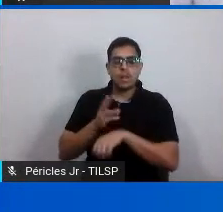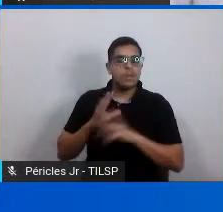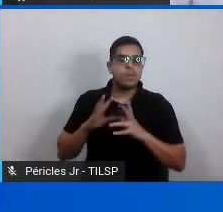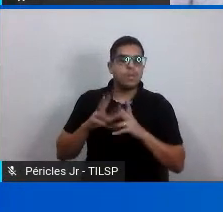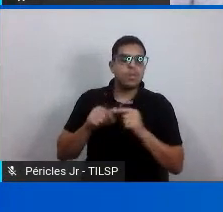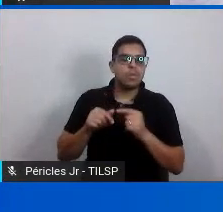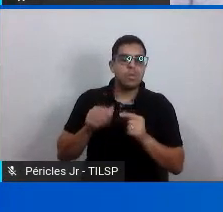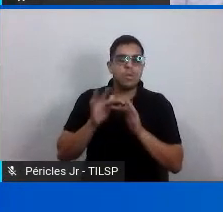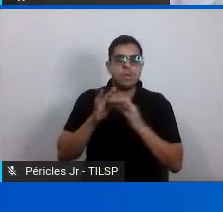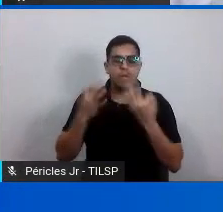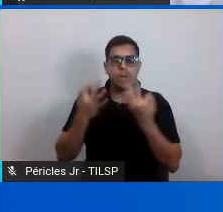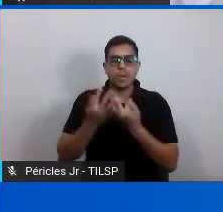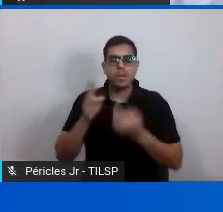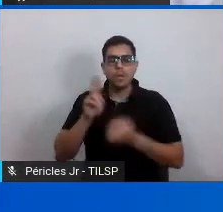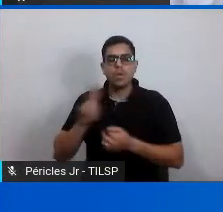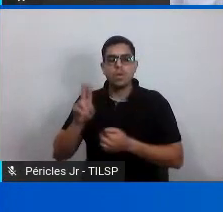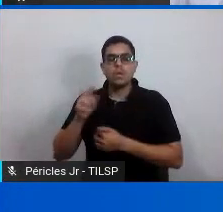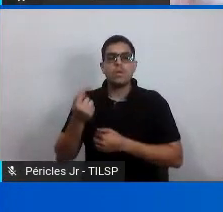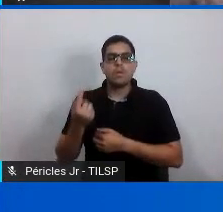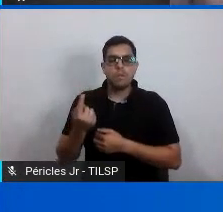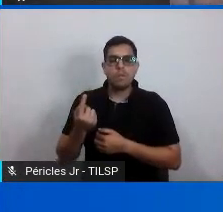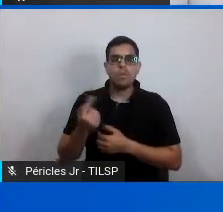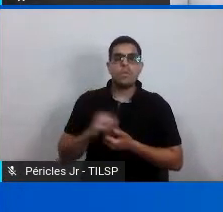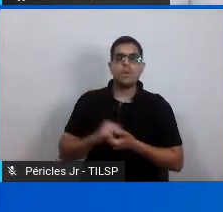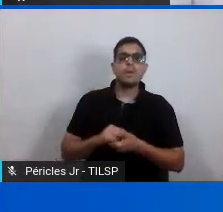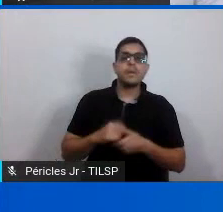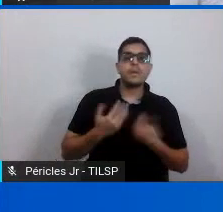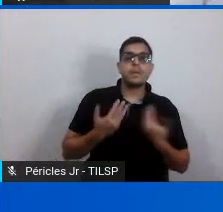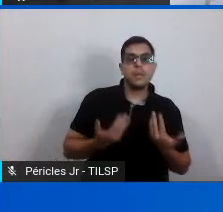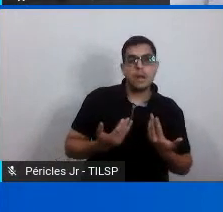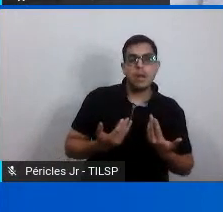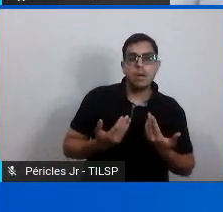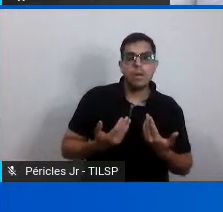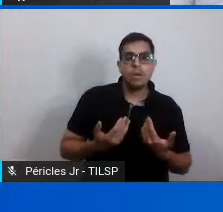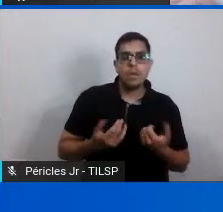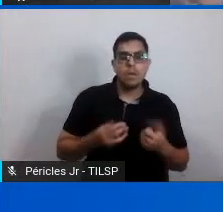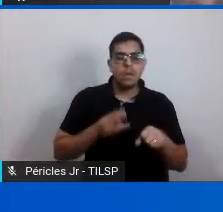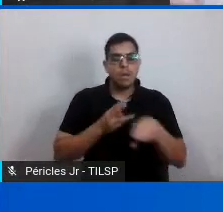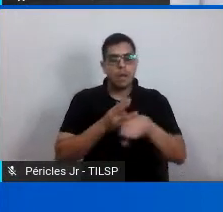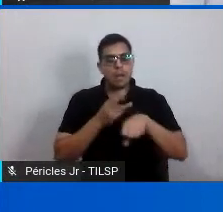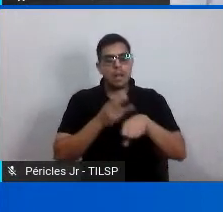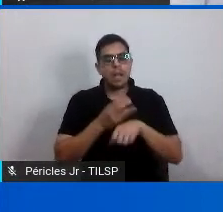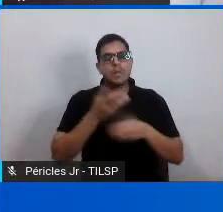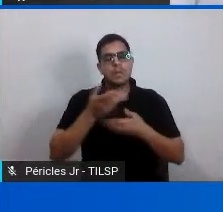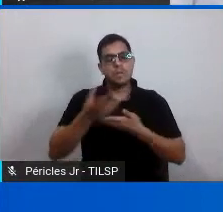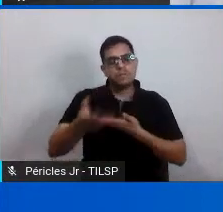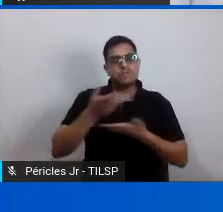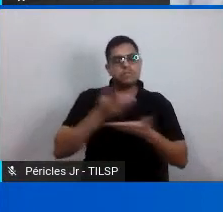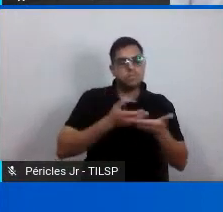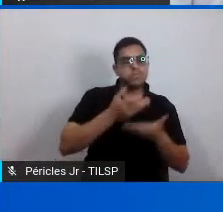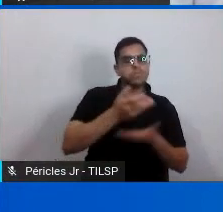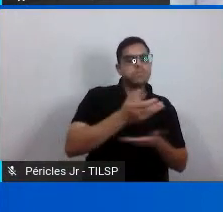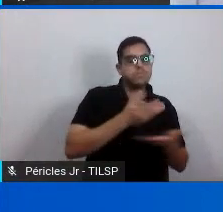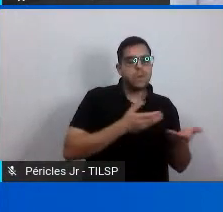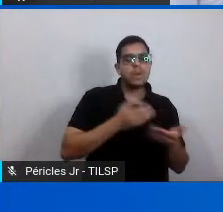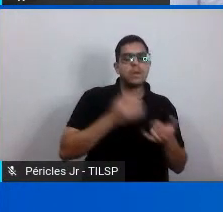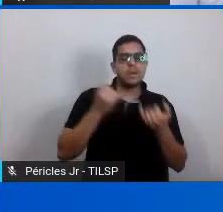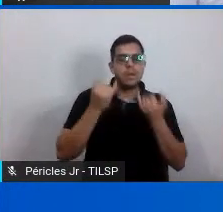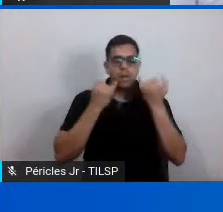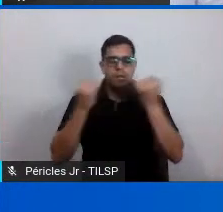permitem permitem que a gente fale com esse aluno E transmita essas informações para ele passe o próximo slide por